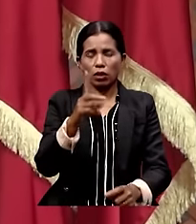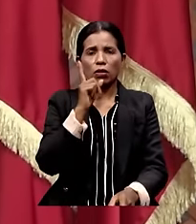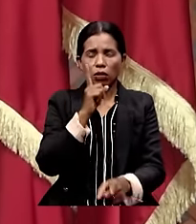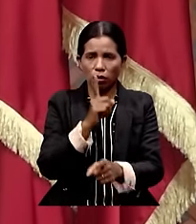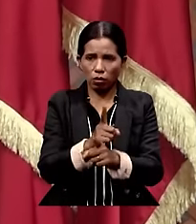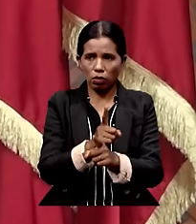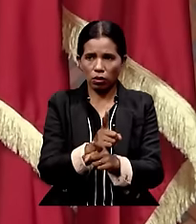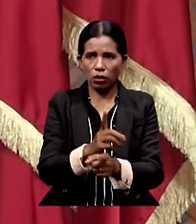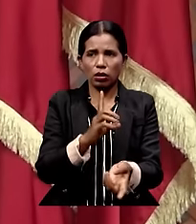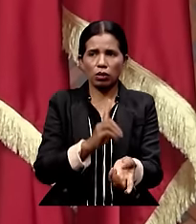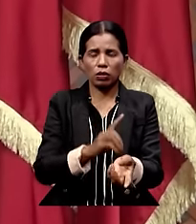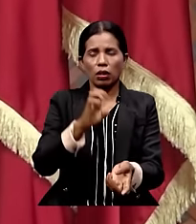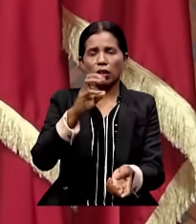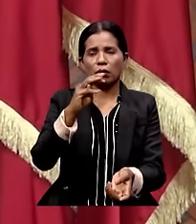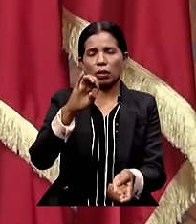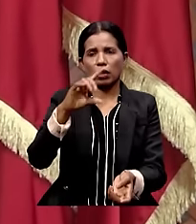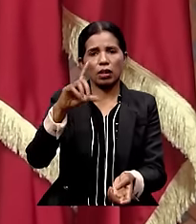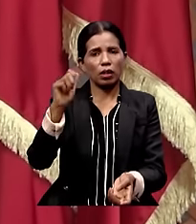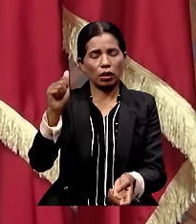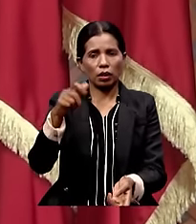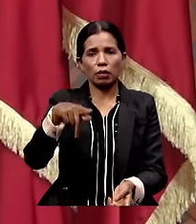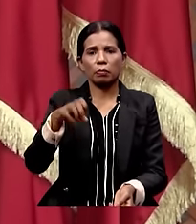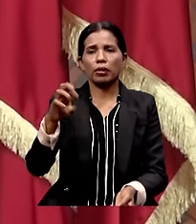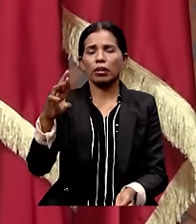honestidade, doutora Emília Pires Nião.